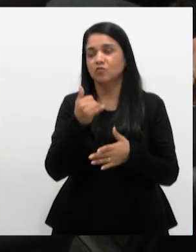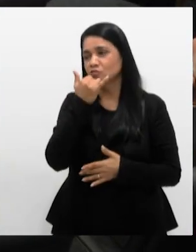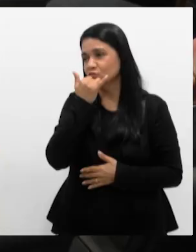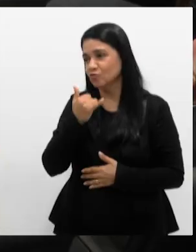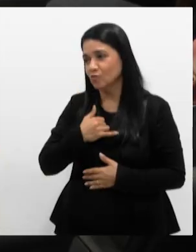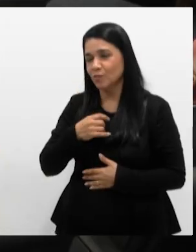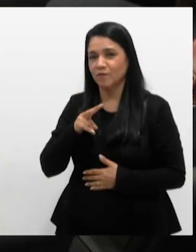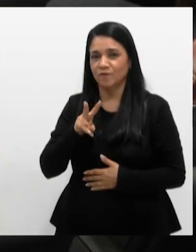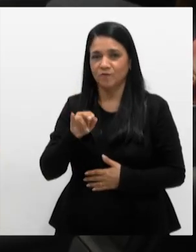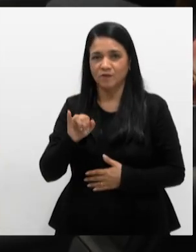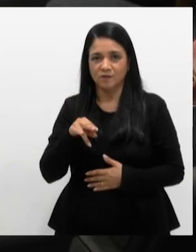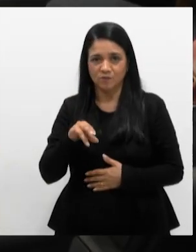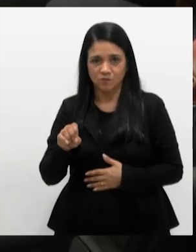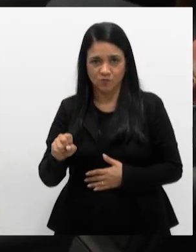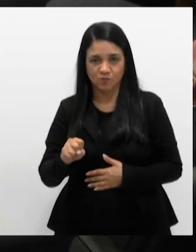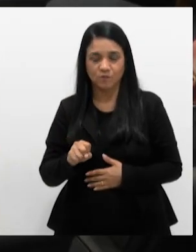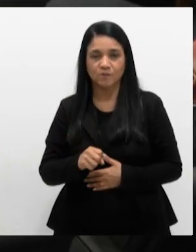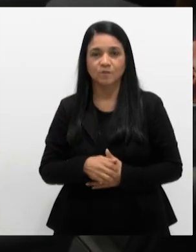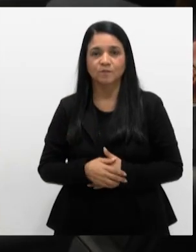Cozolino, por favor.